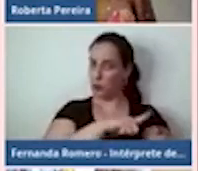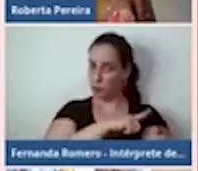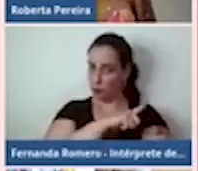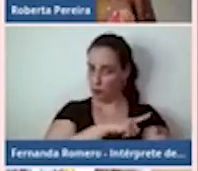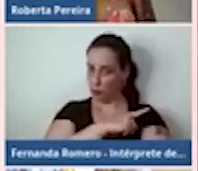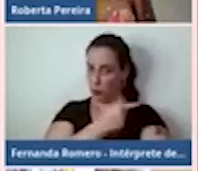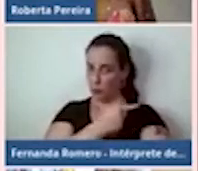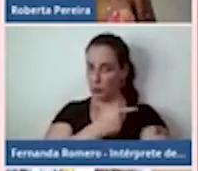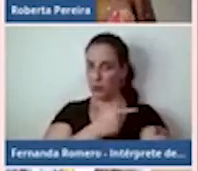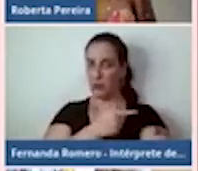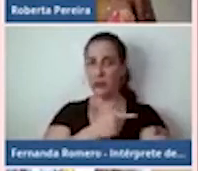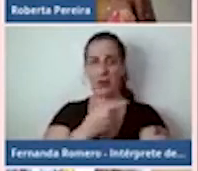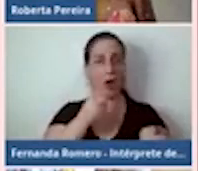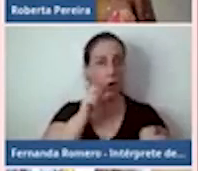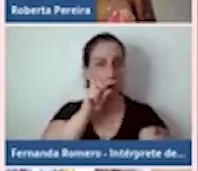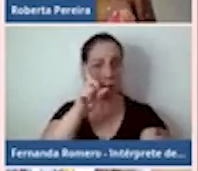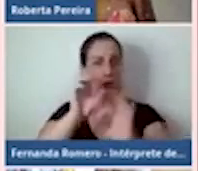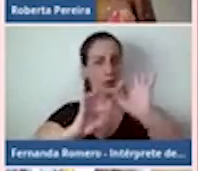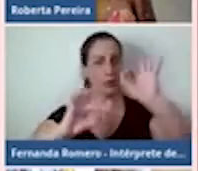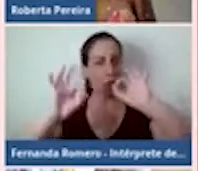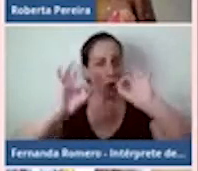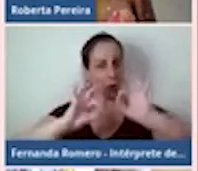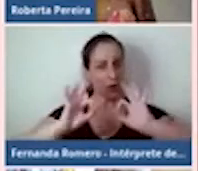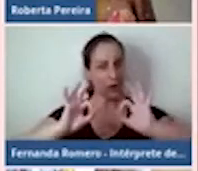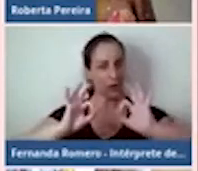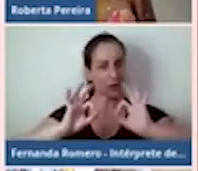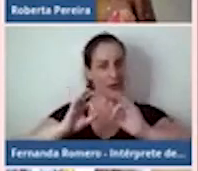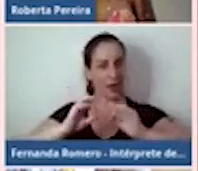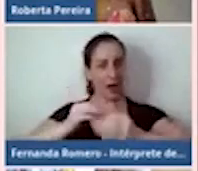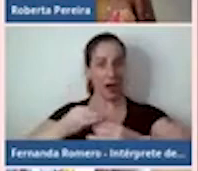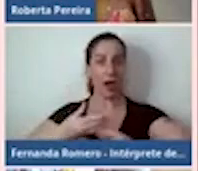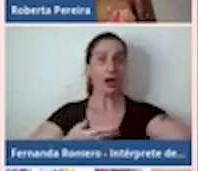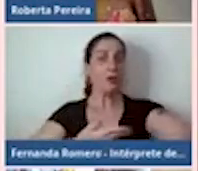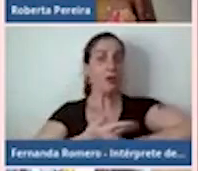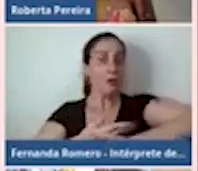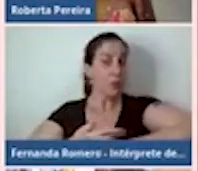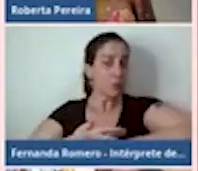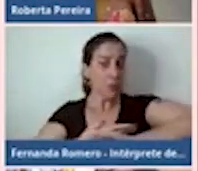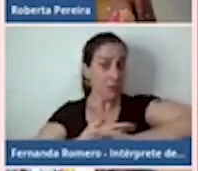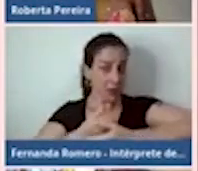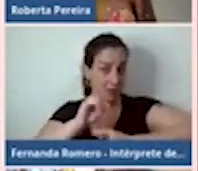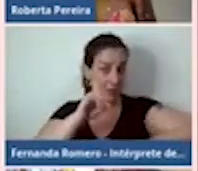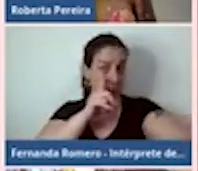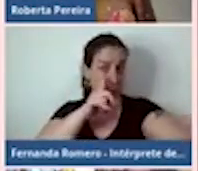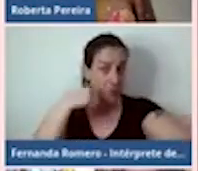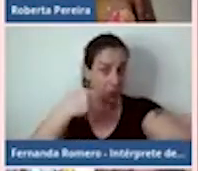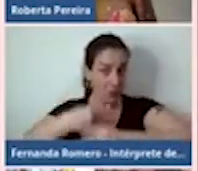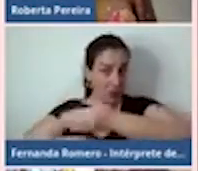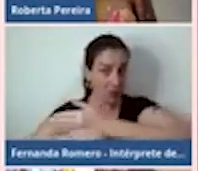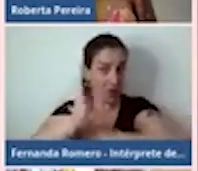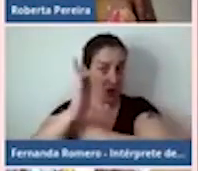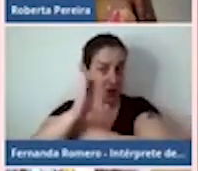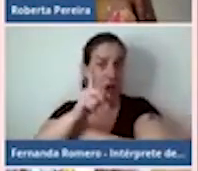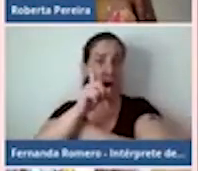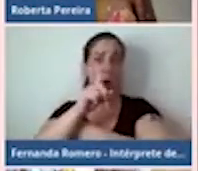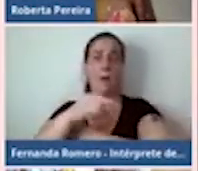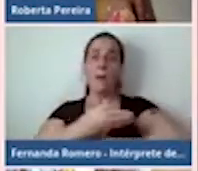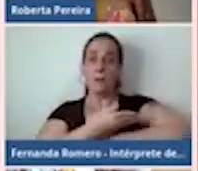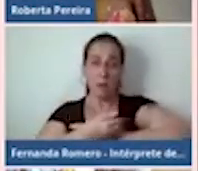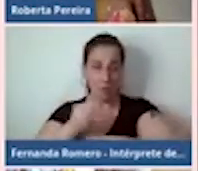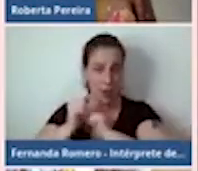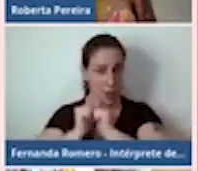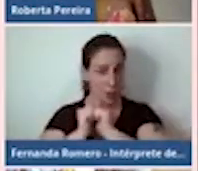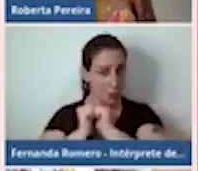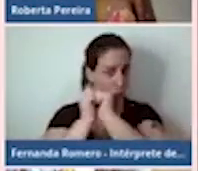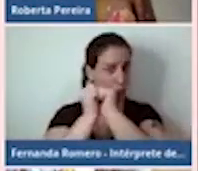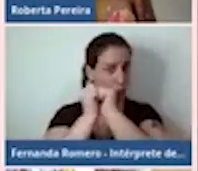conseguir articular que o bebê possa acompanhar a mãe quando está sendo amamentado, né? Que as mulheres elas